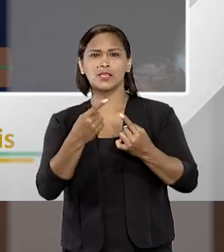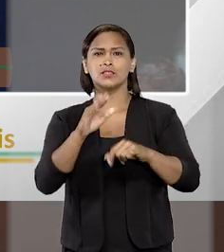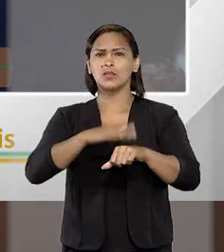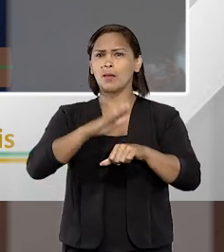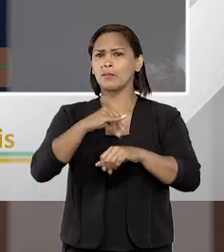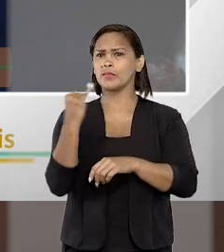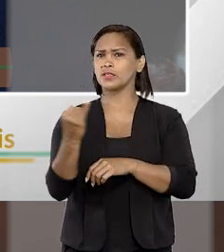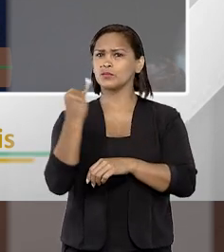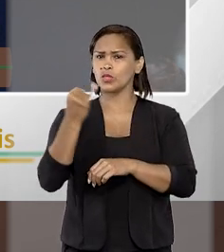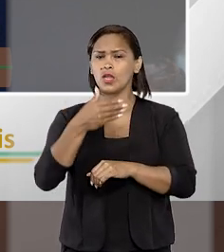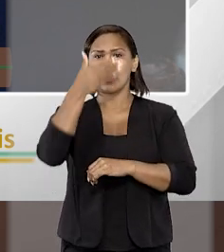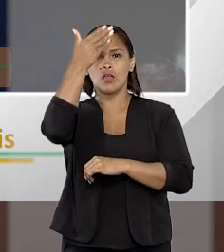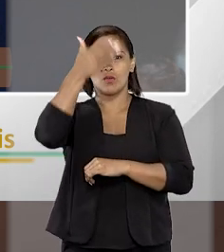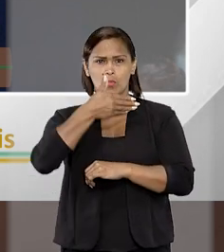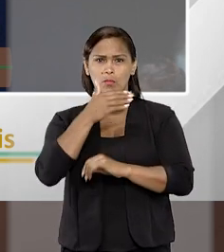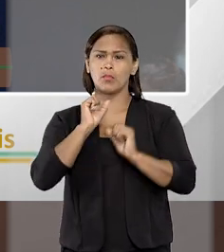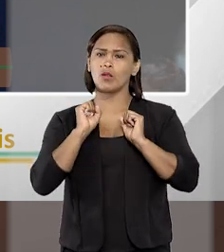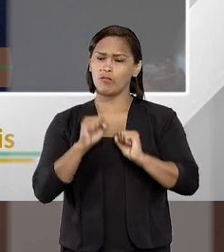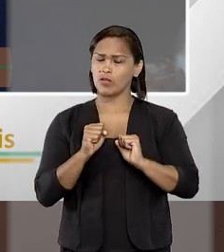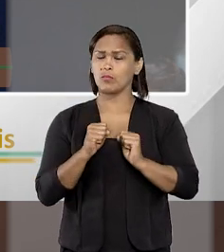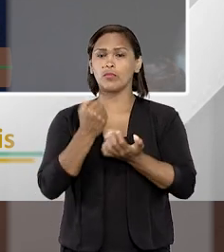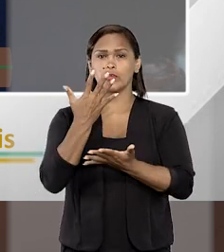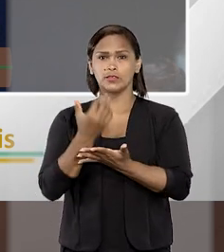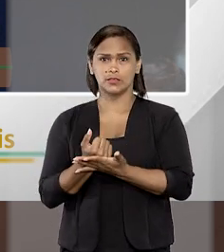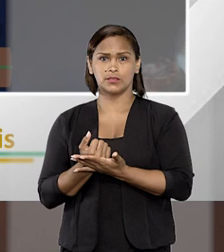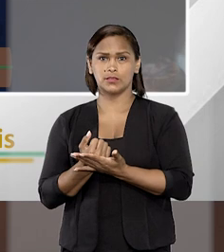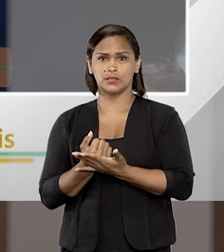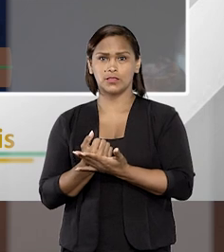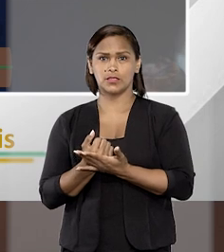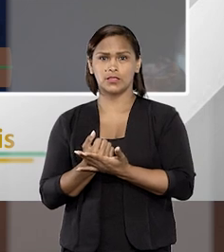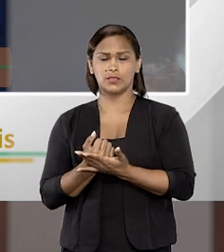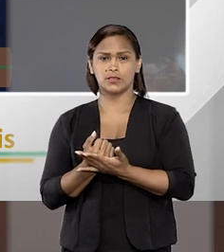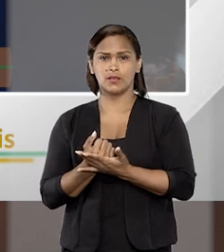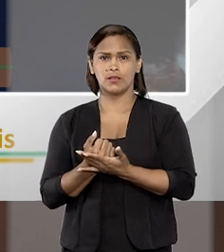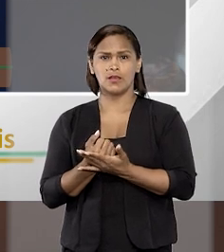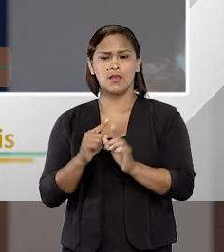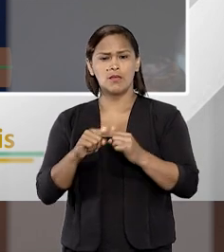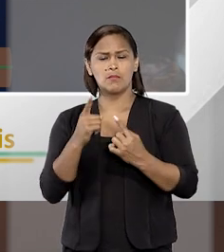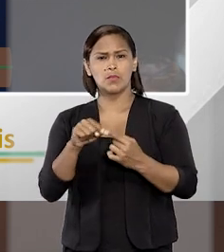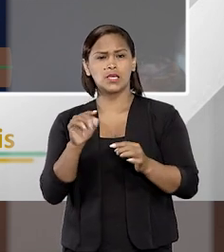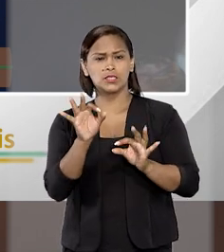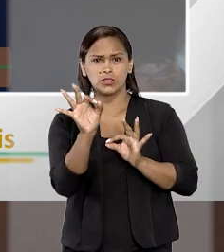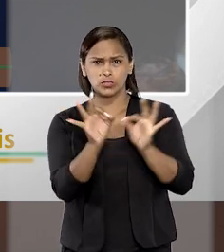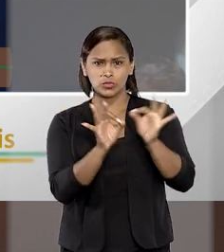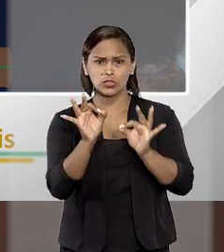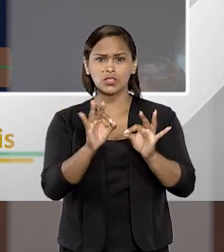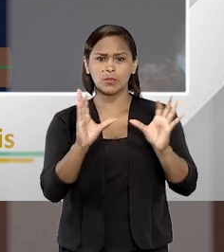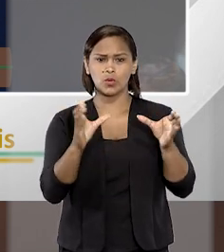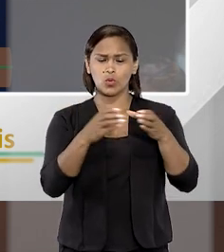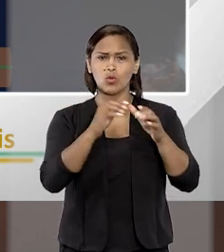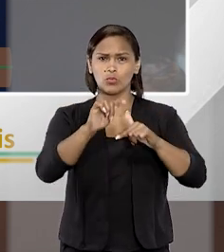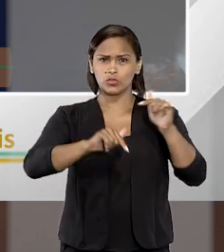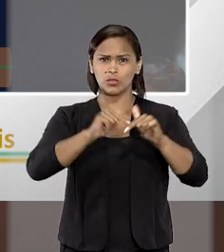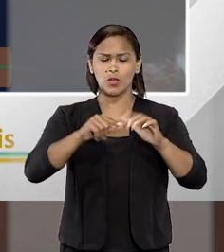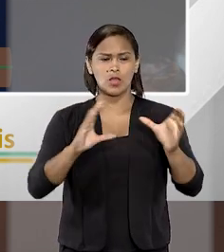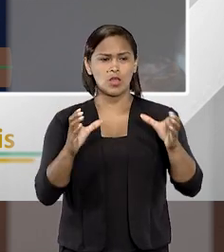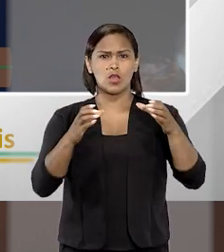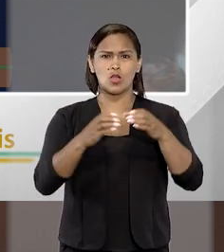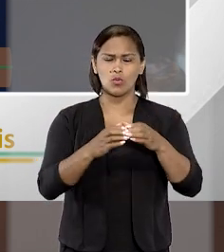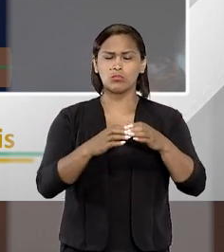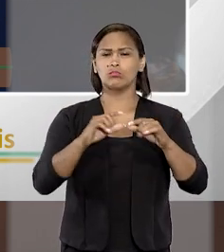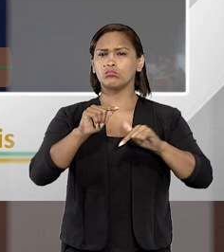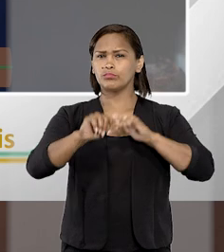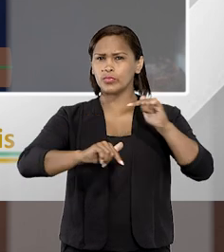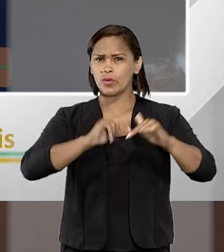mais importante é uma prova que pode ser considerada mas nós estamos justamente no grupo de trabalho que eu trabalho